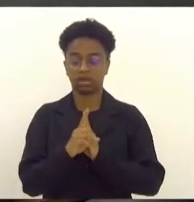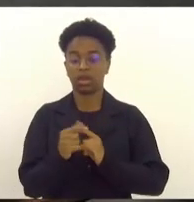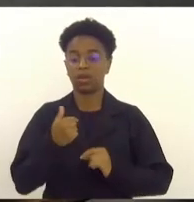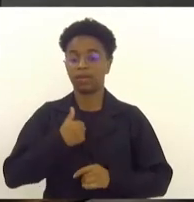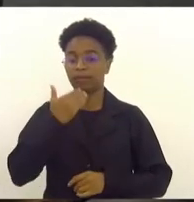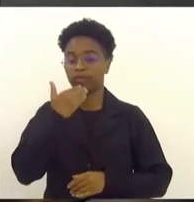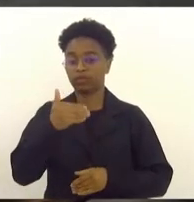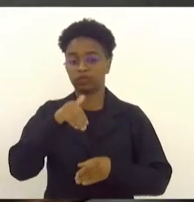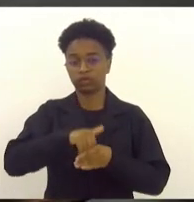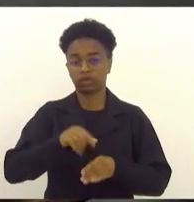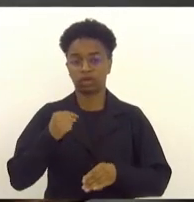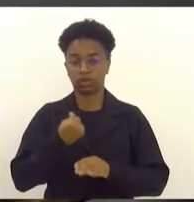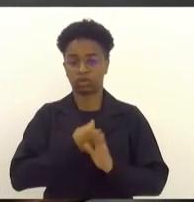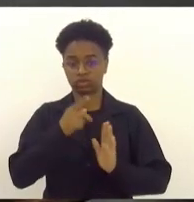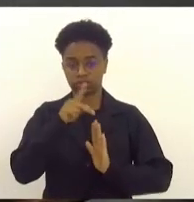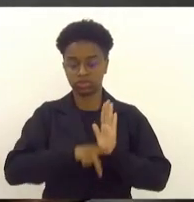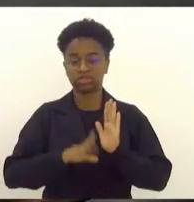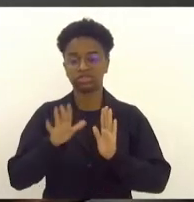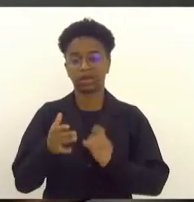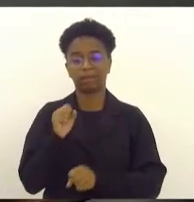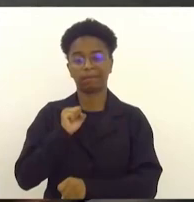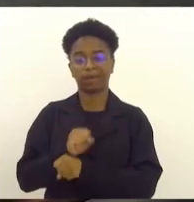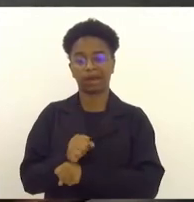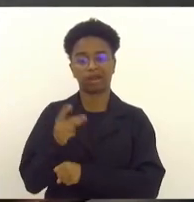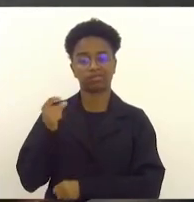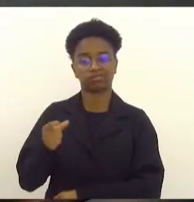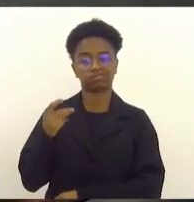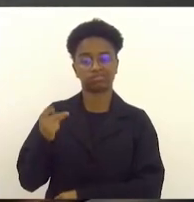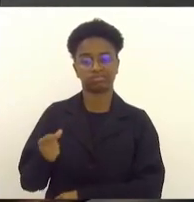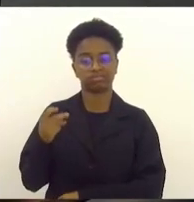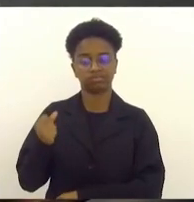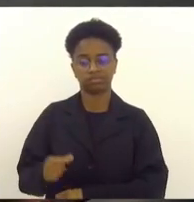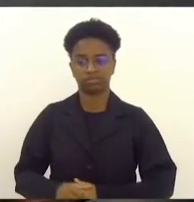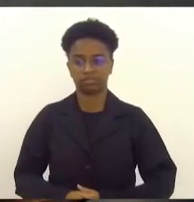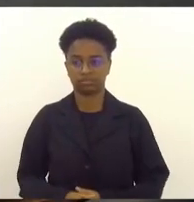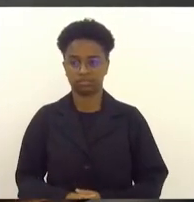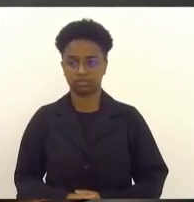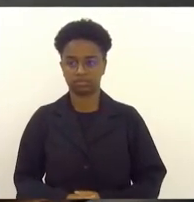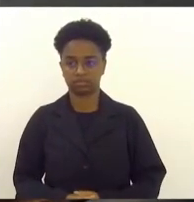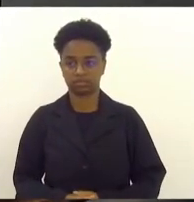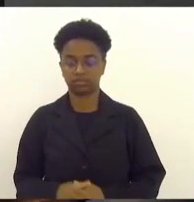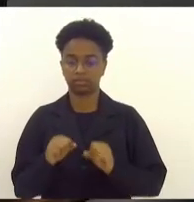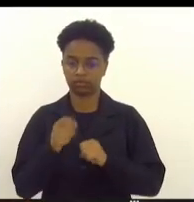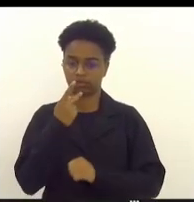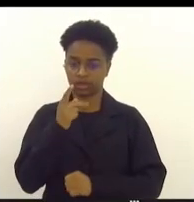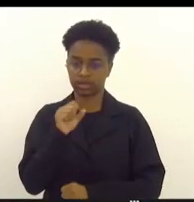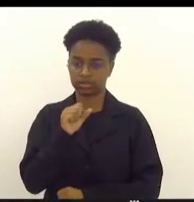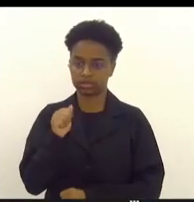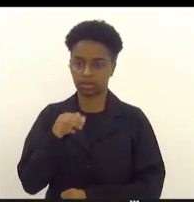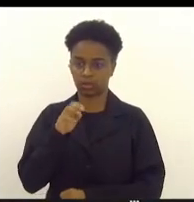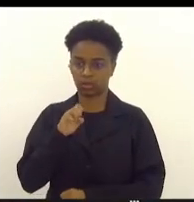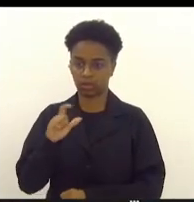o nosso projeto tá parado já um tempão aí por favor pode falar Samuel